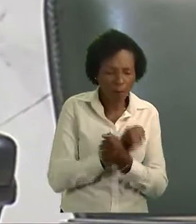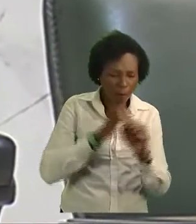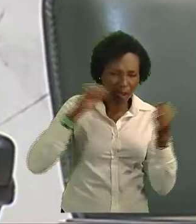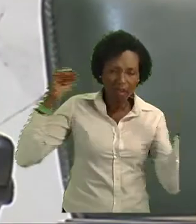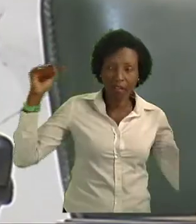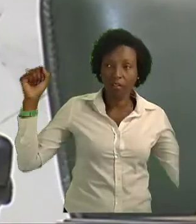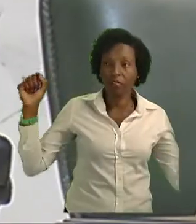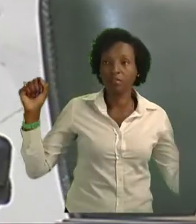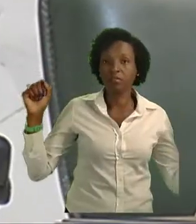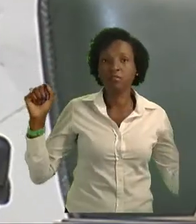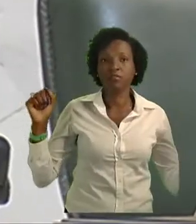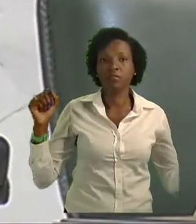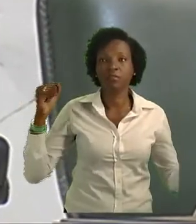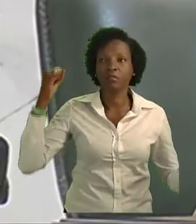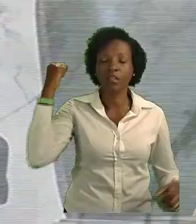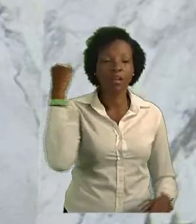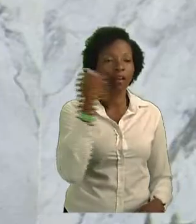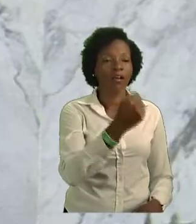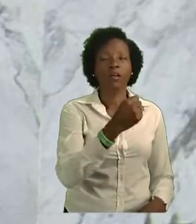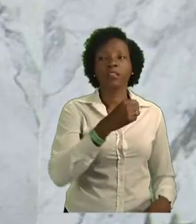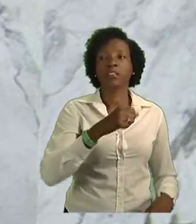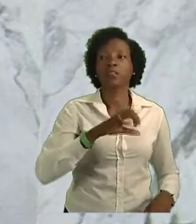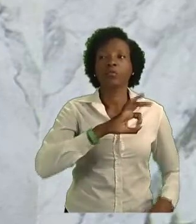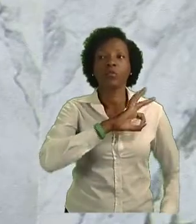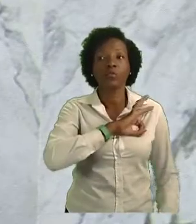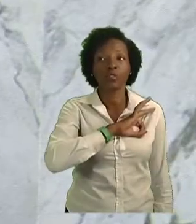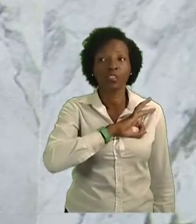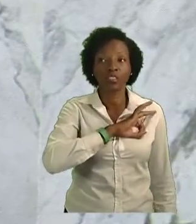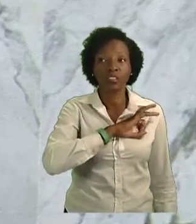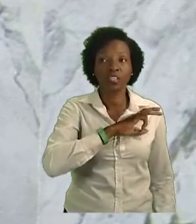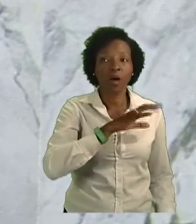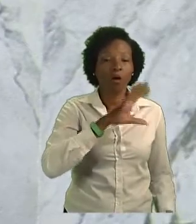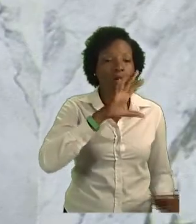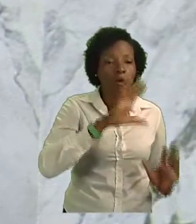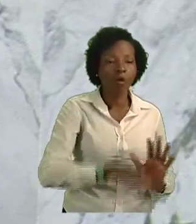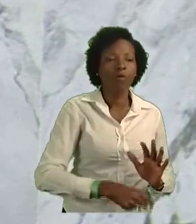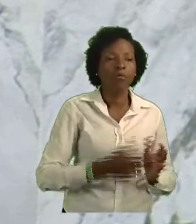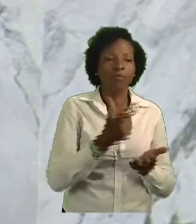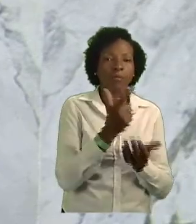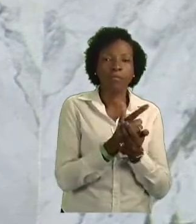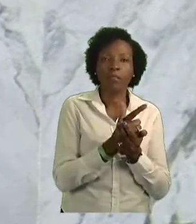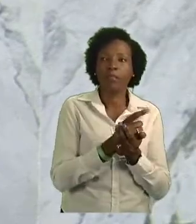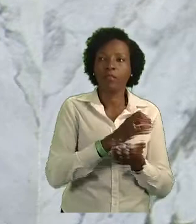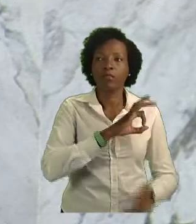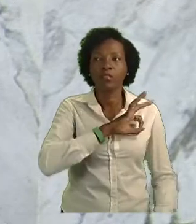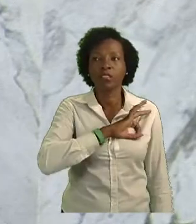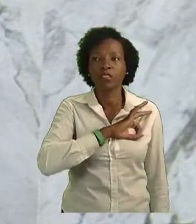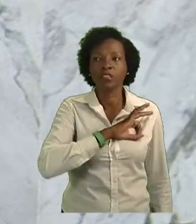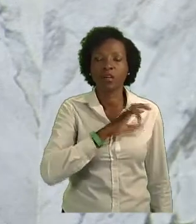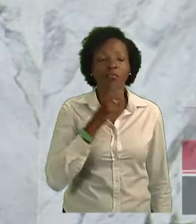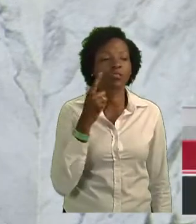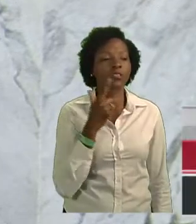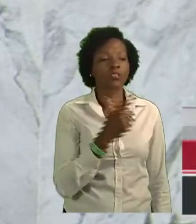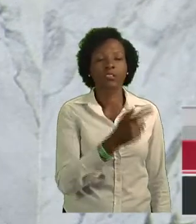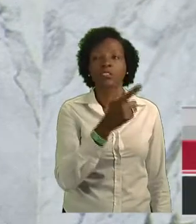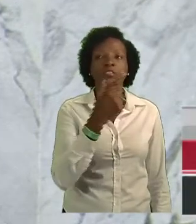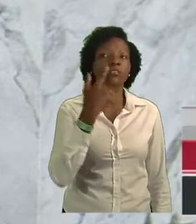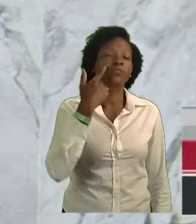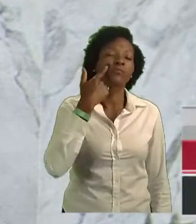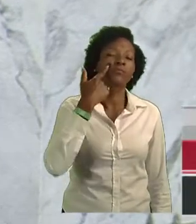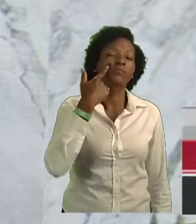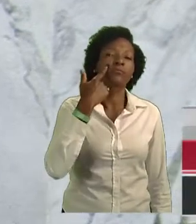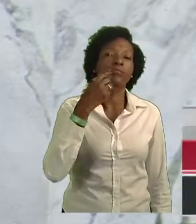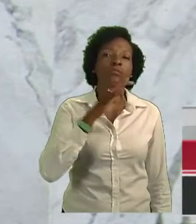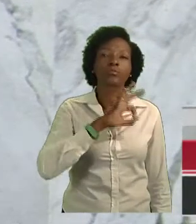prisão atacou um policial militar na luta e acabou tomando a arma do policial militar e desferiu um tiro no rosto do policial